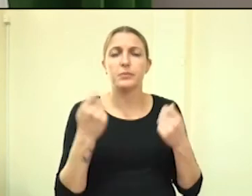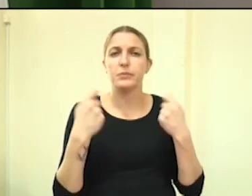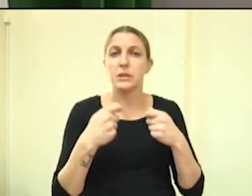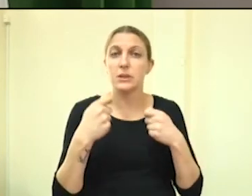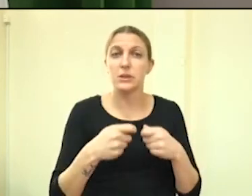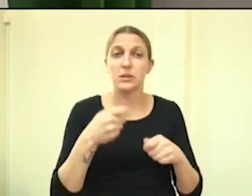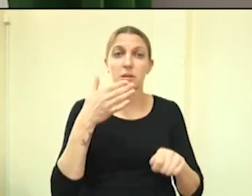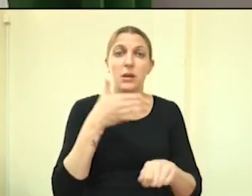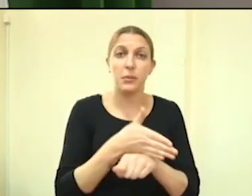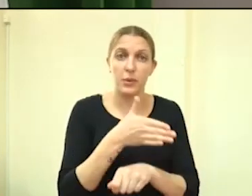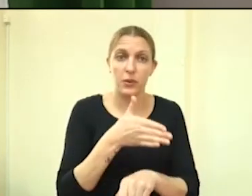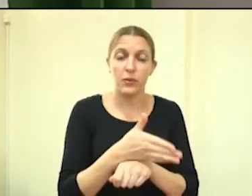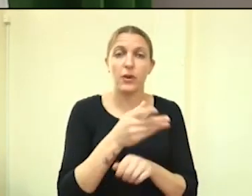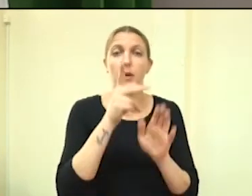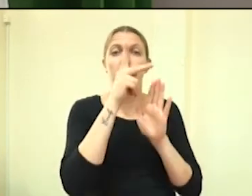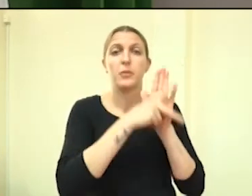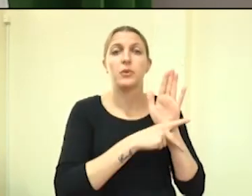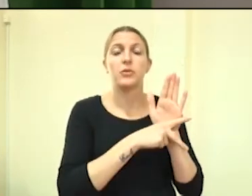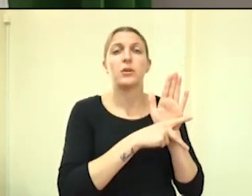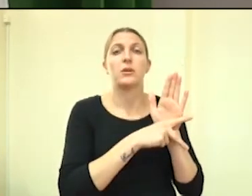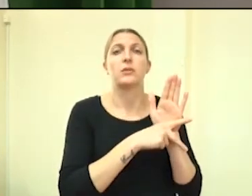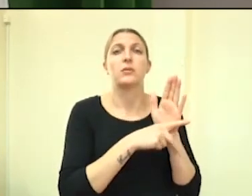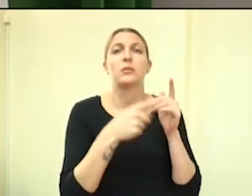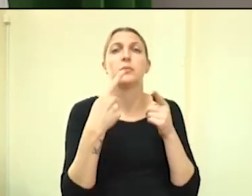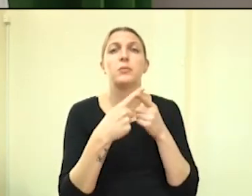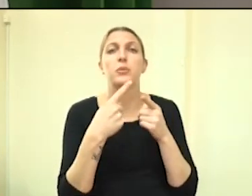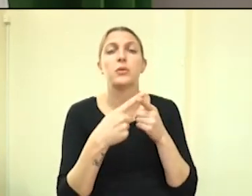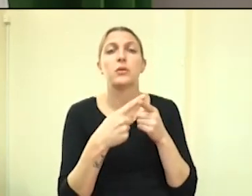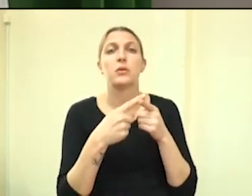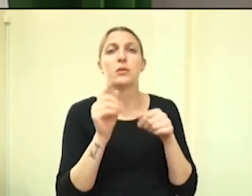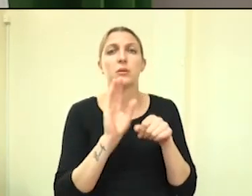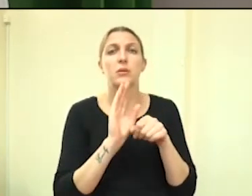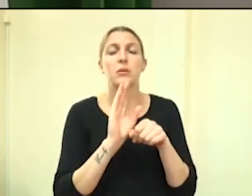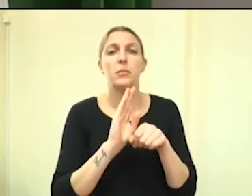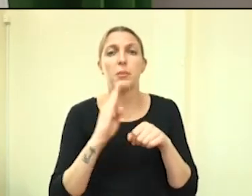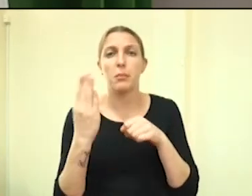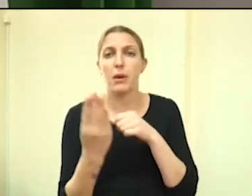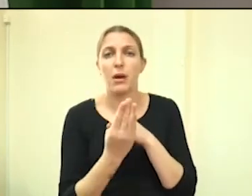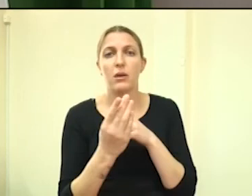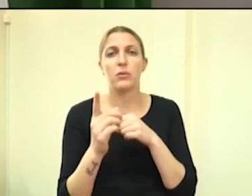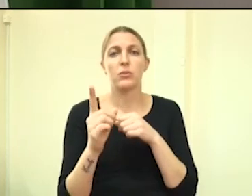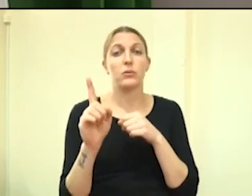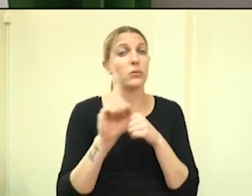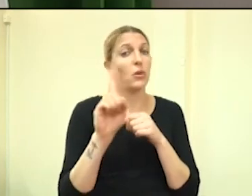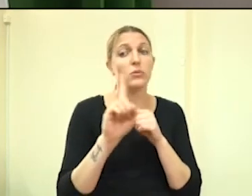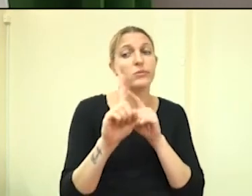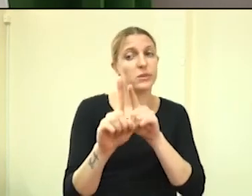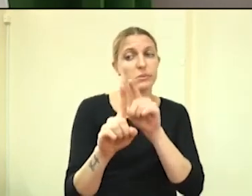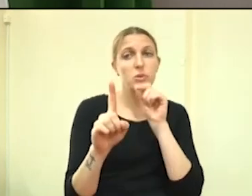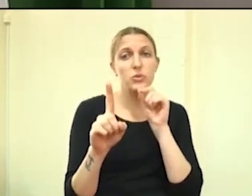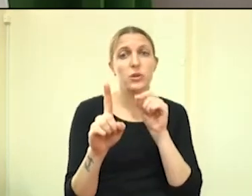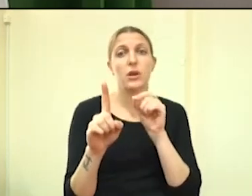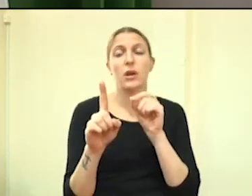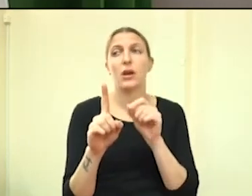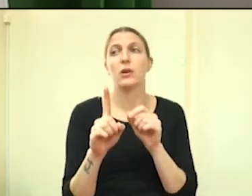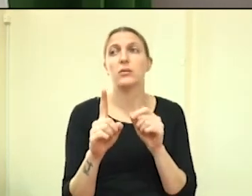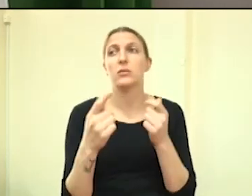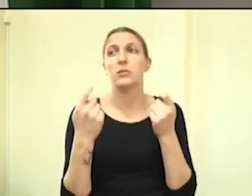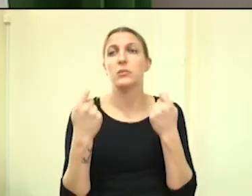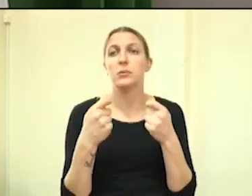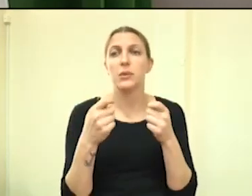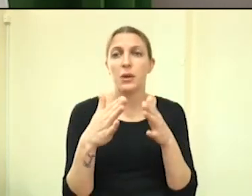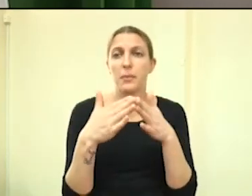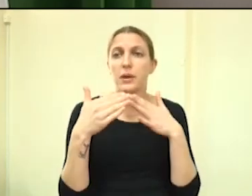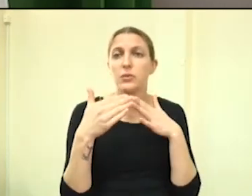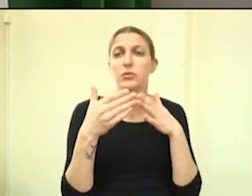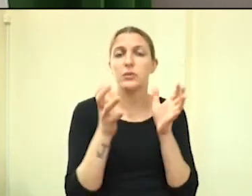ser aprovado esse projeto, para que esse loteamento não seja prejudicado, né? Então, só pedir aos colegas vereadores que,